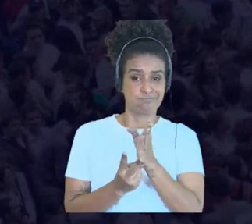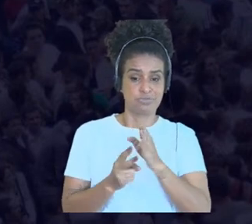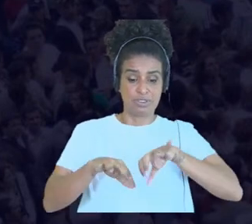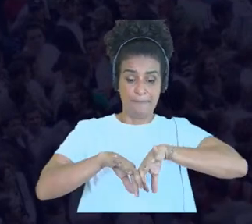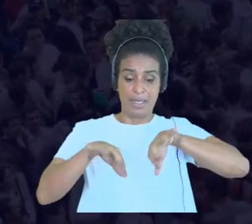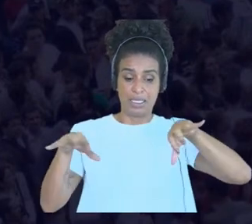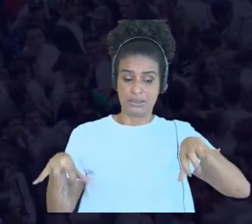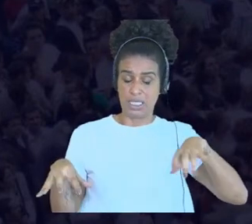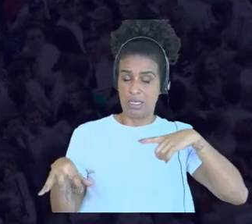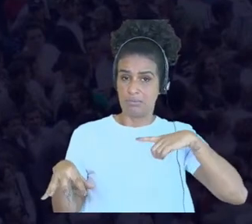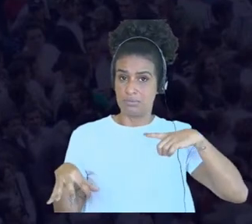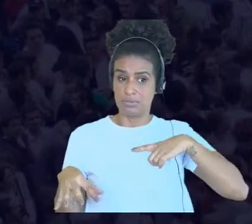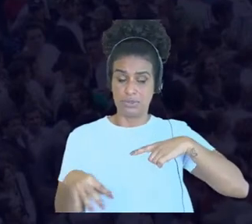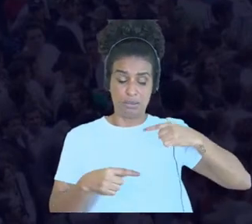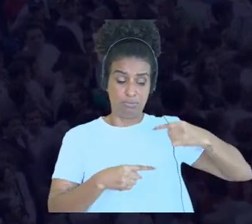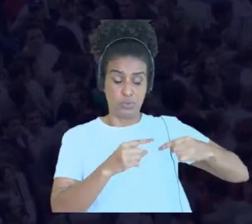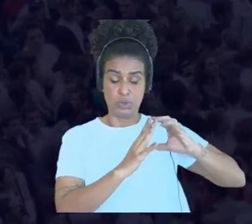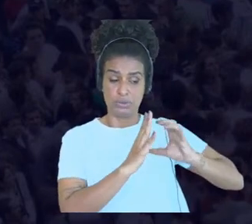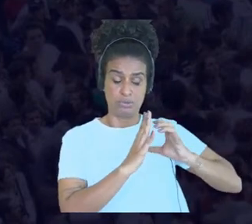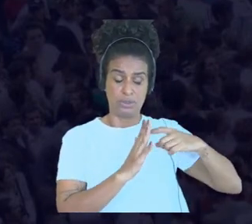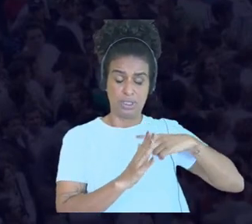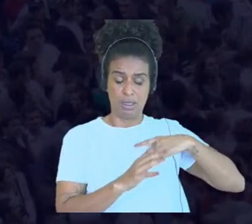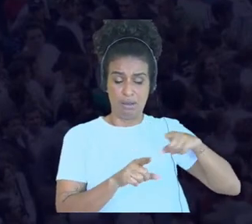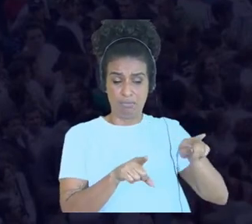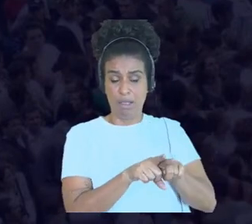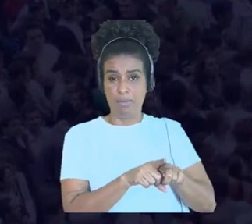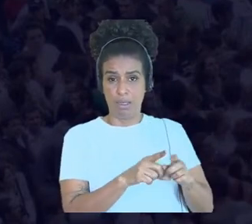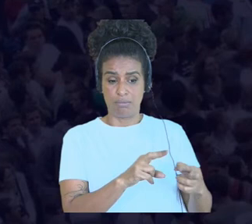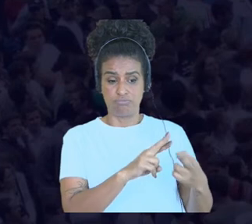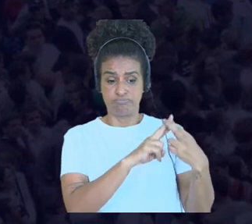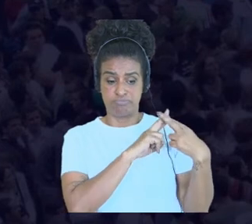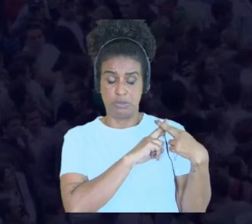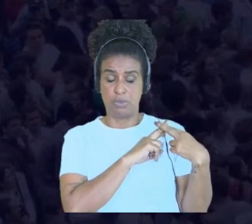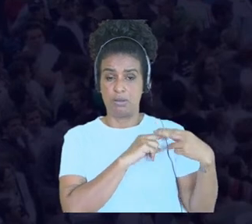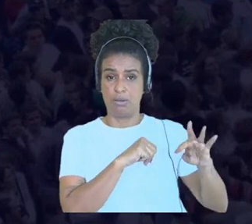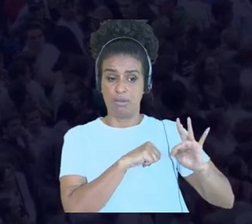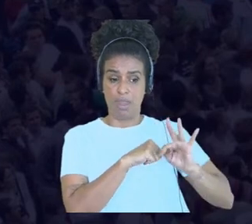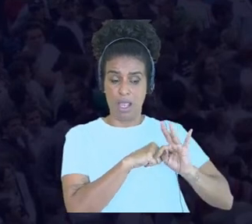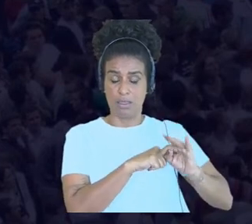políticos que têm uma profunda carga técnica e evidente que todo